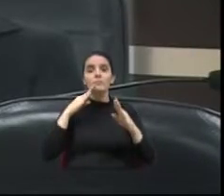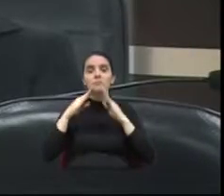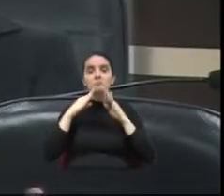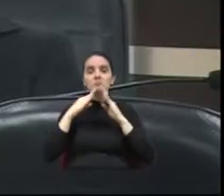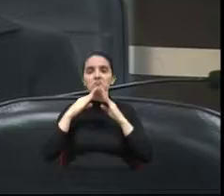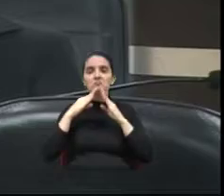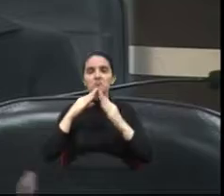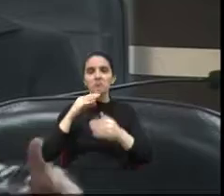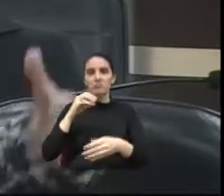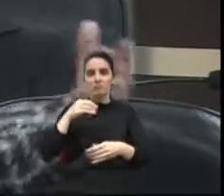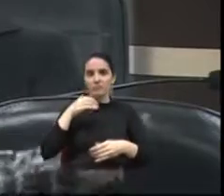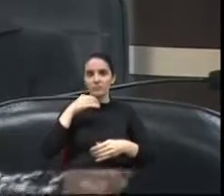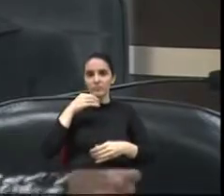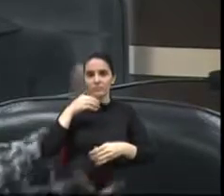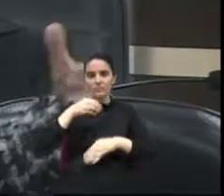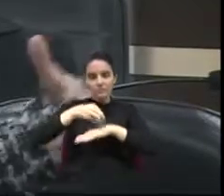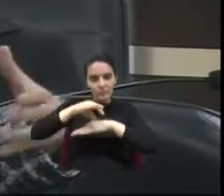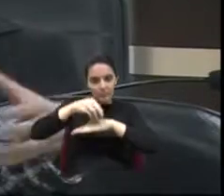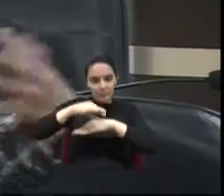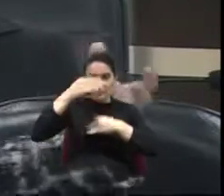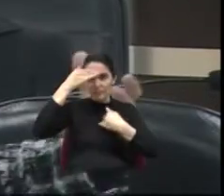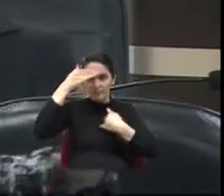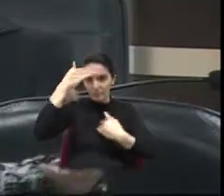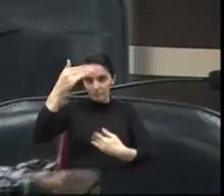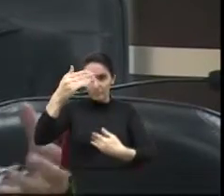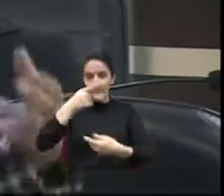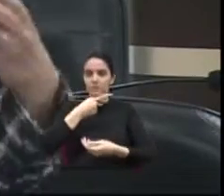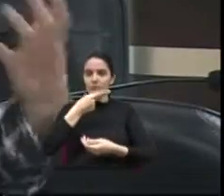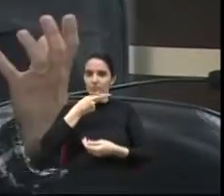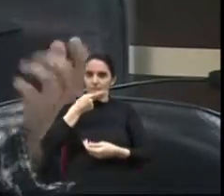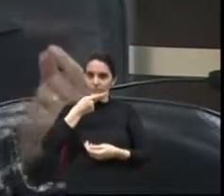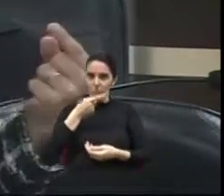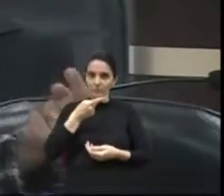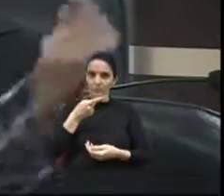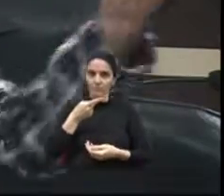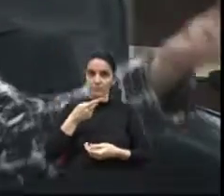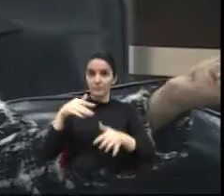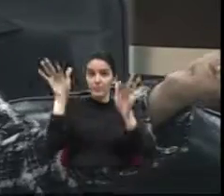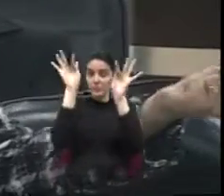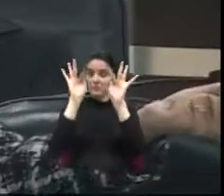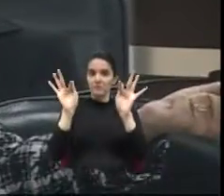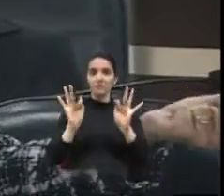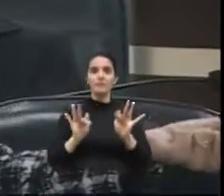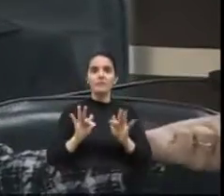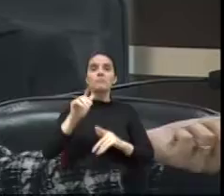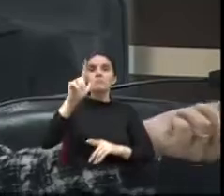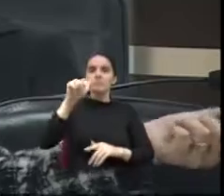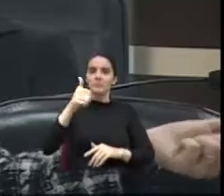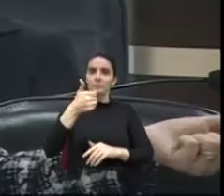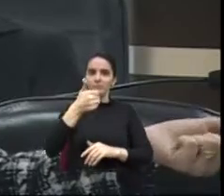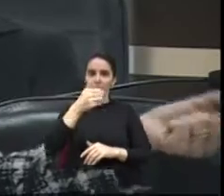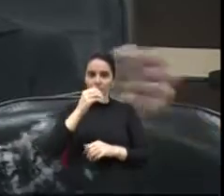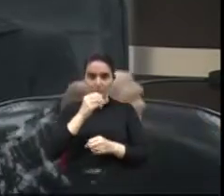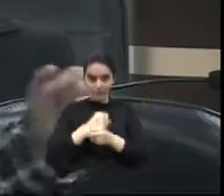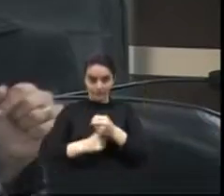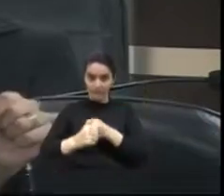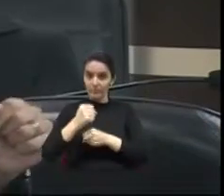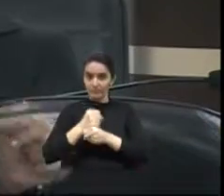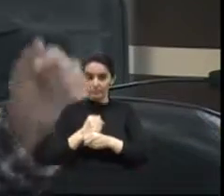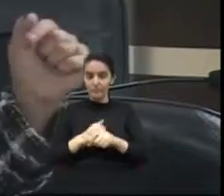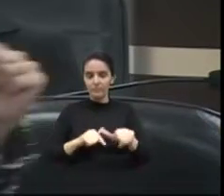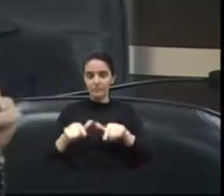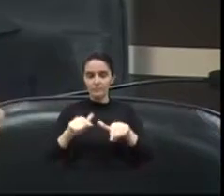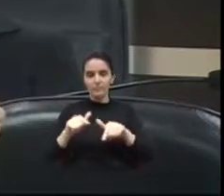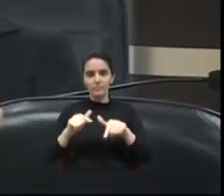sociais, agradecendo e falando com entusiasmo após 10 anos trabalhando na